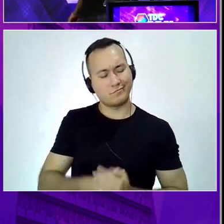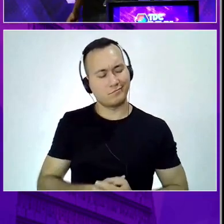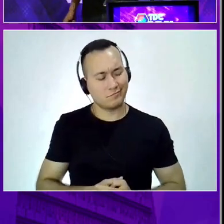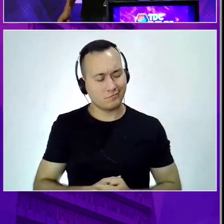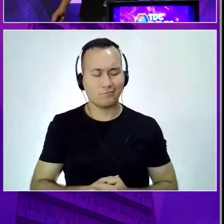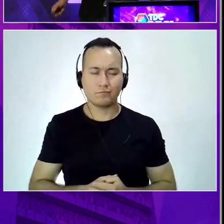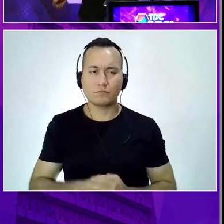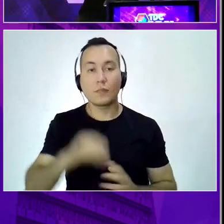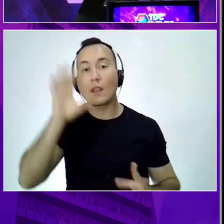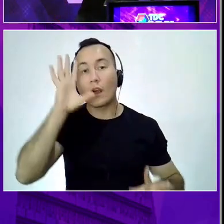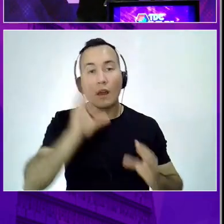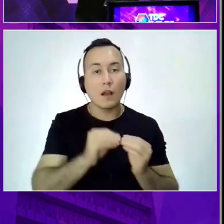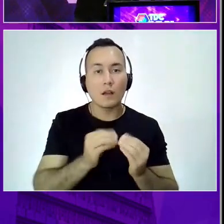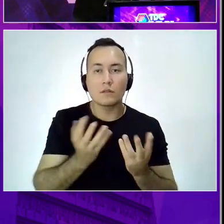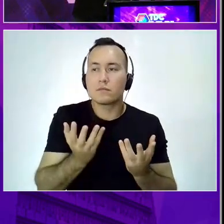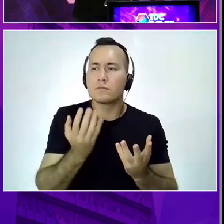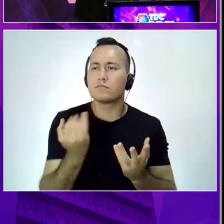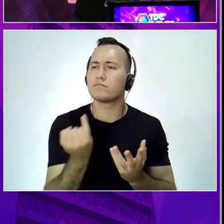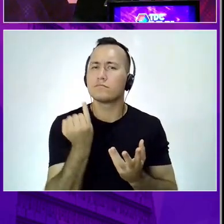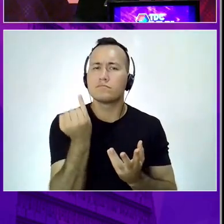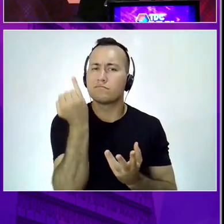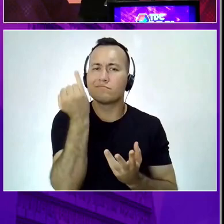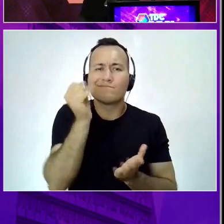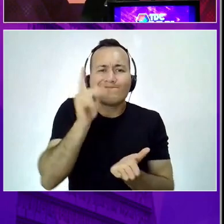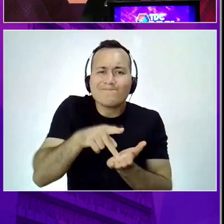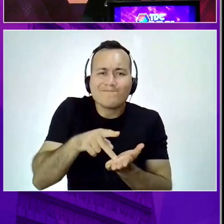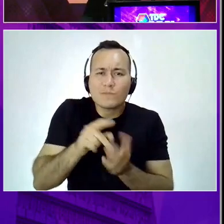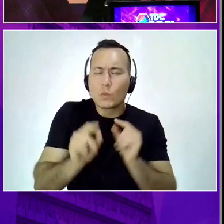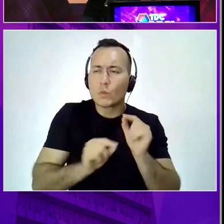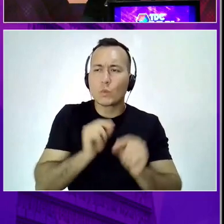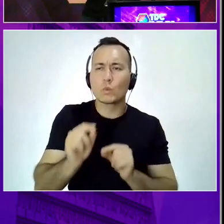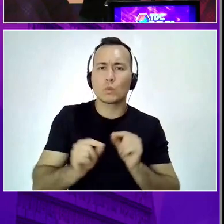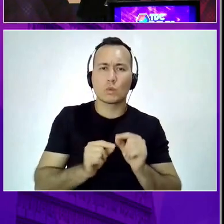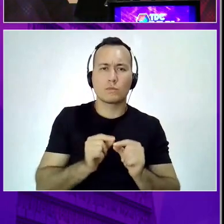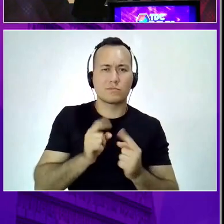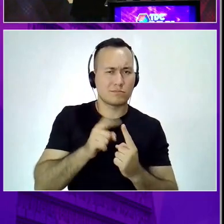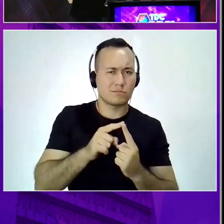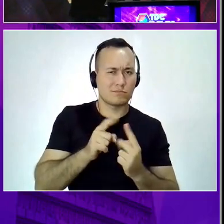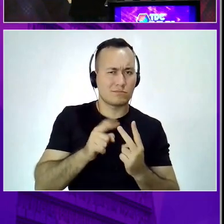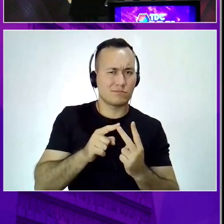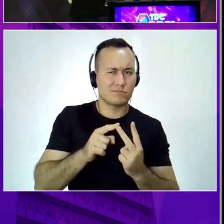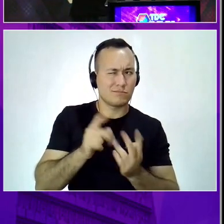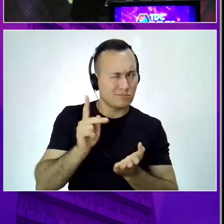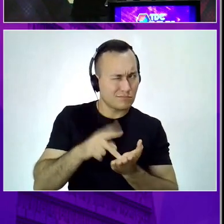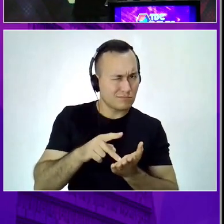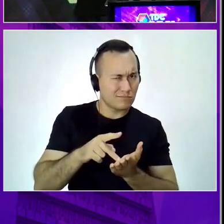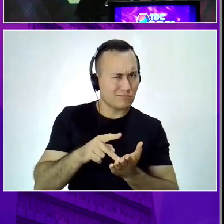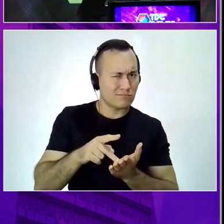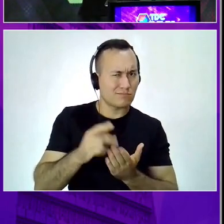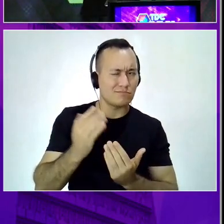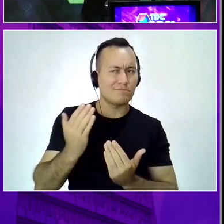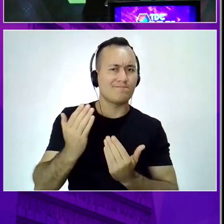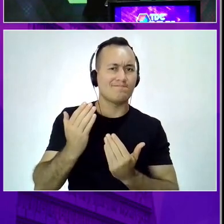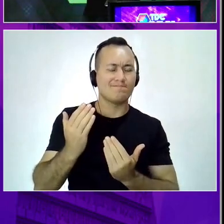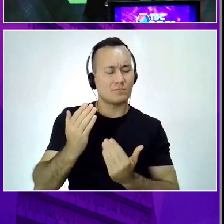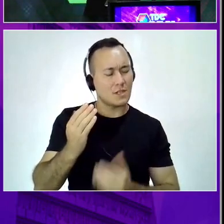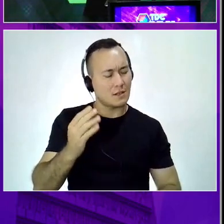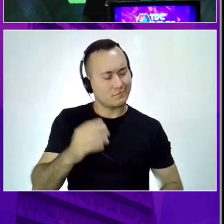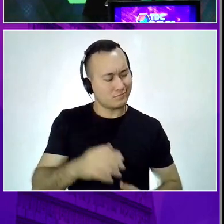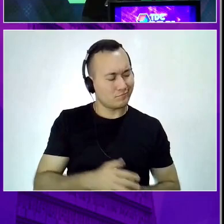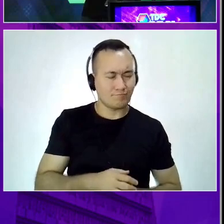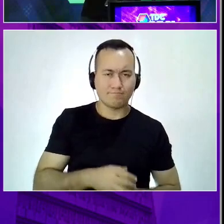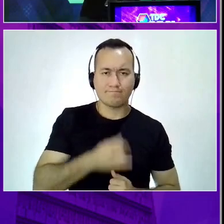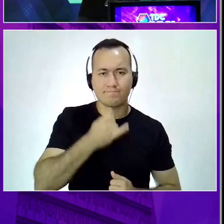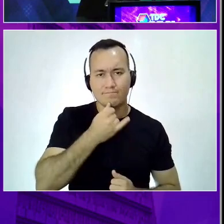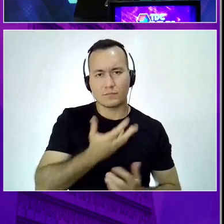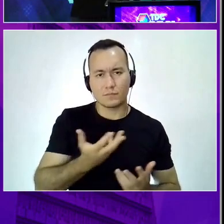E uma coisa que é super importante, que para mim eu tenho que estar cuidando, é começar pelo porquê,